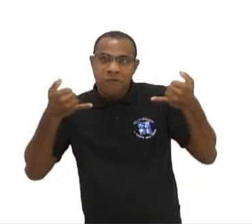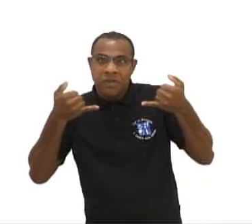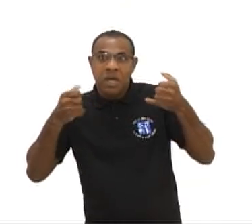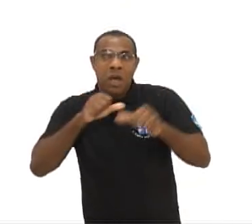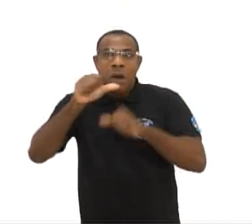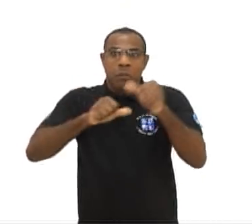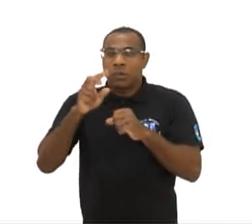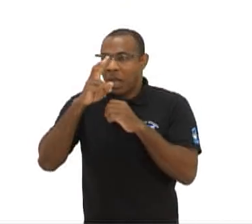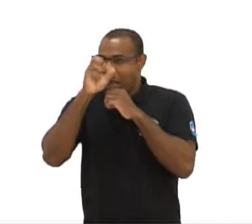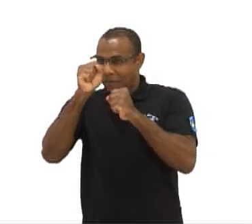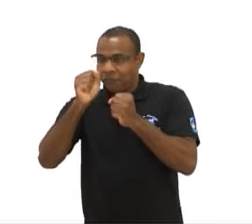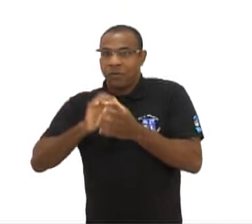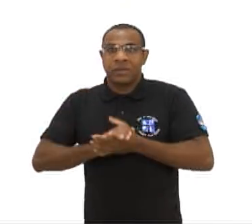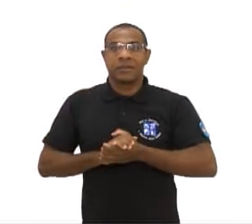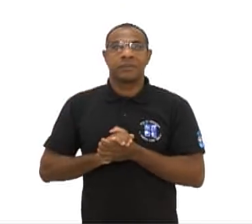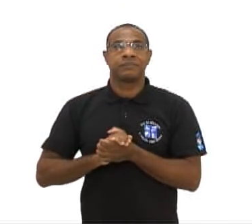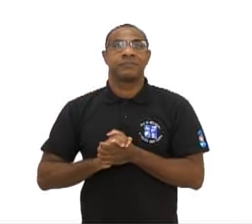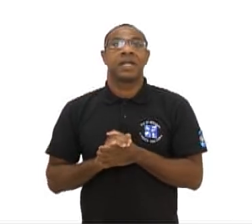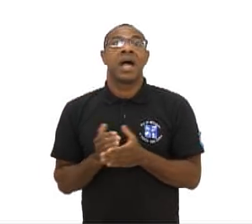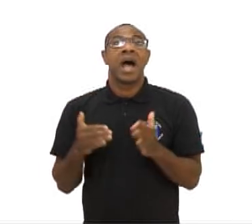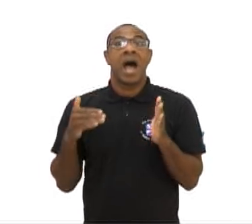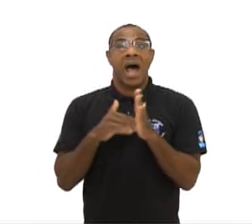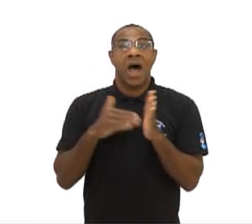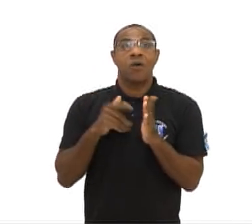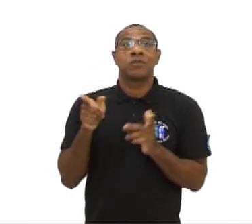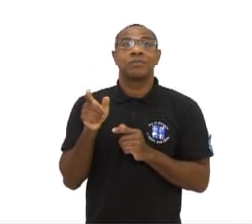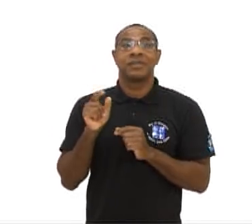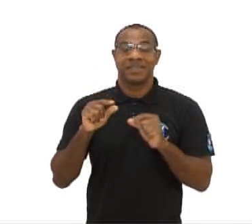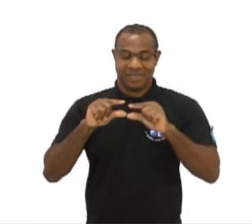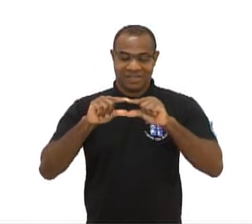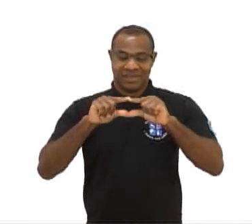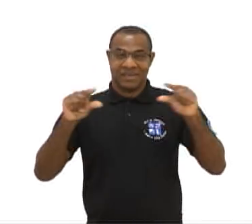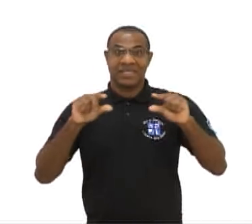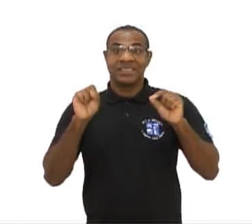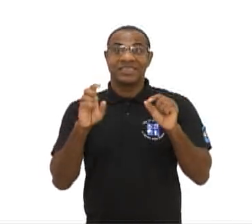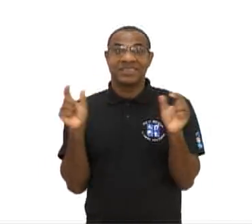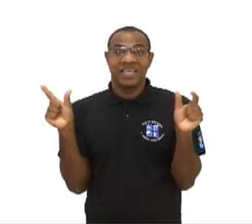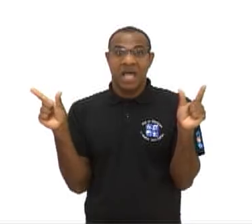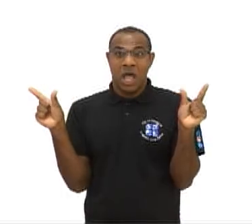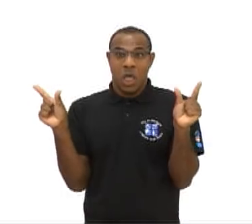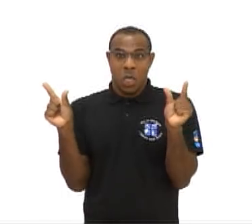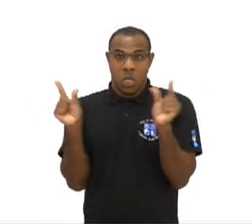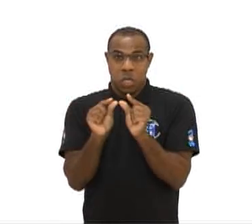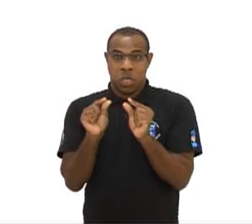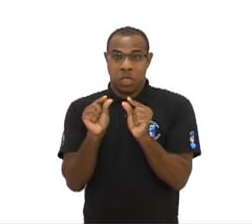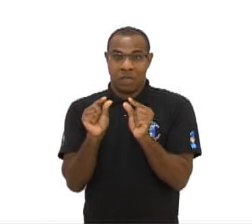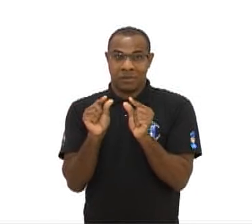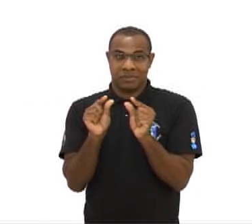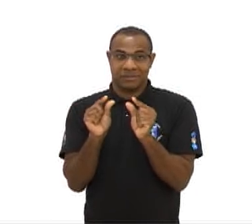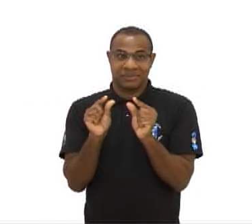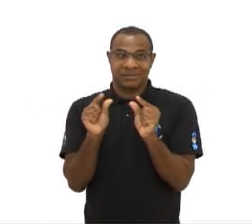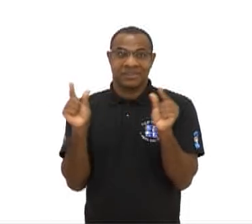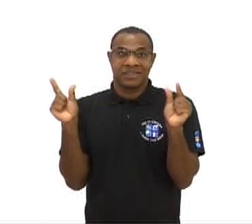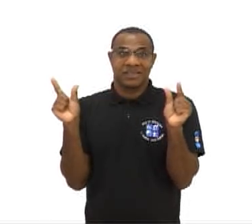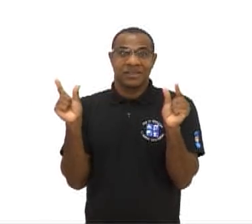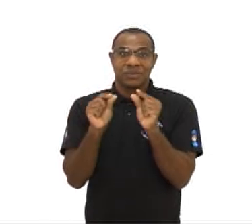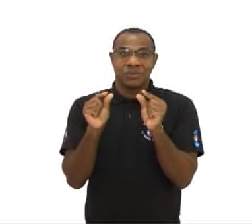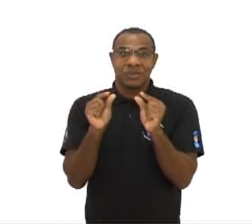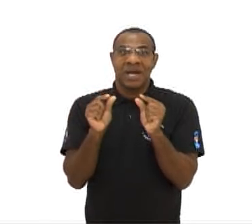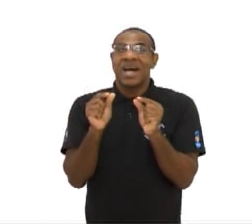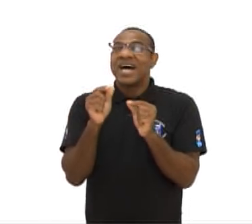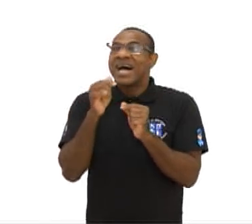a última é uma pegadinha, olha só. Se reduzirmos seu diâmetro pela metade, a sua